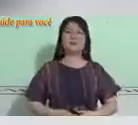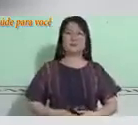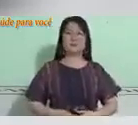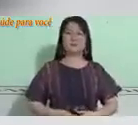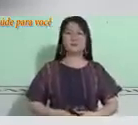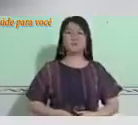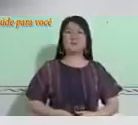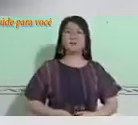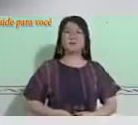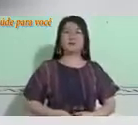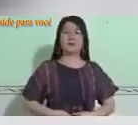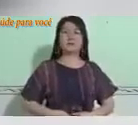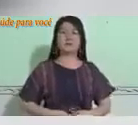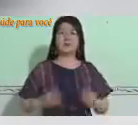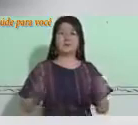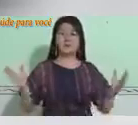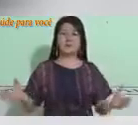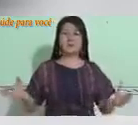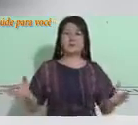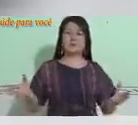como infertilidade, por exemplo.